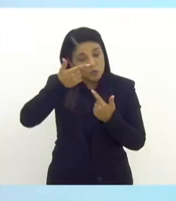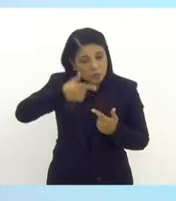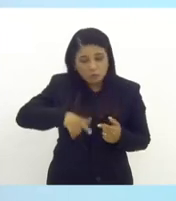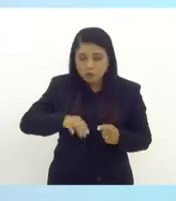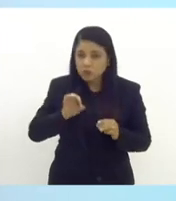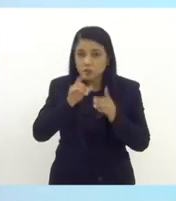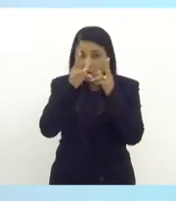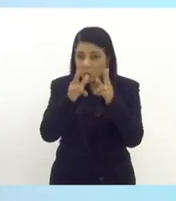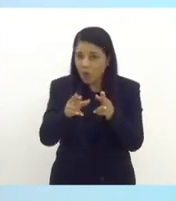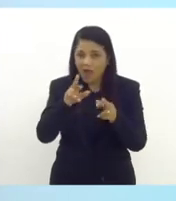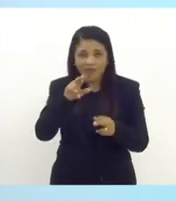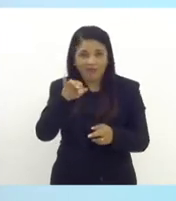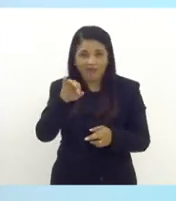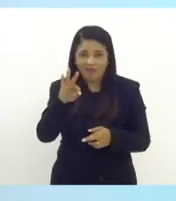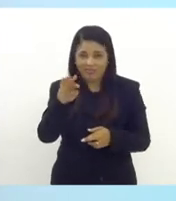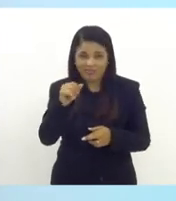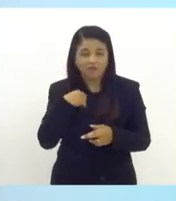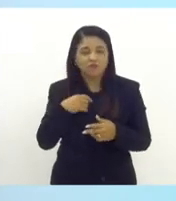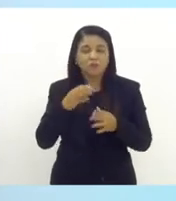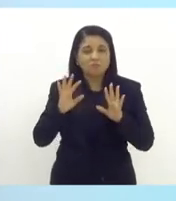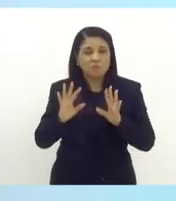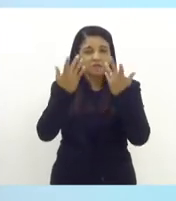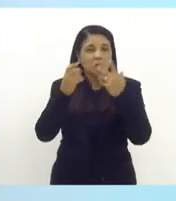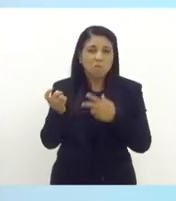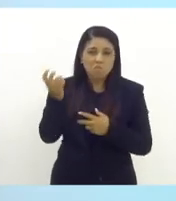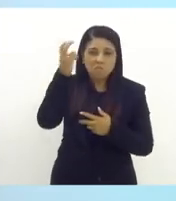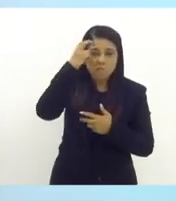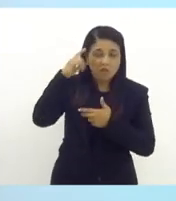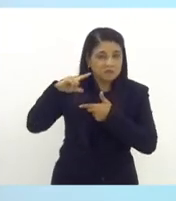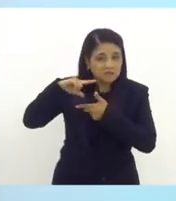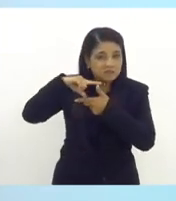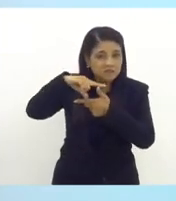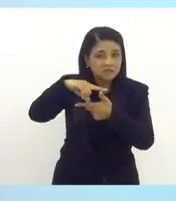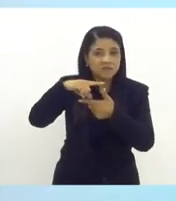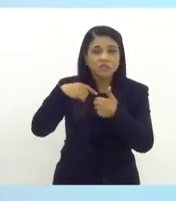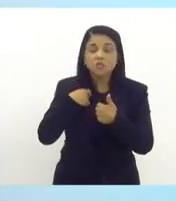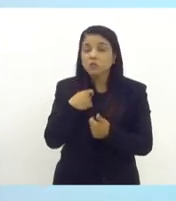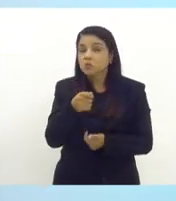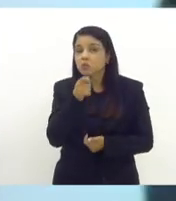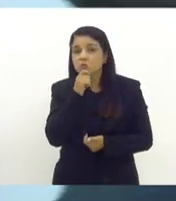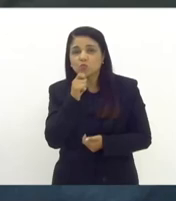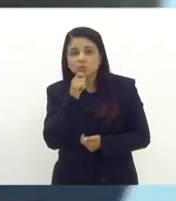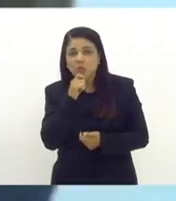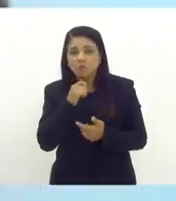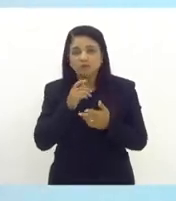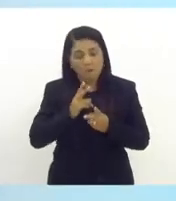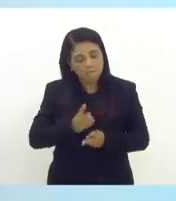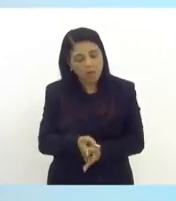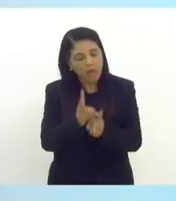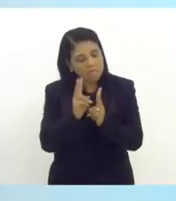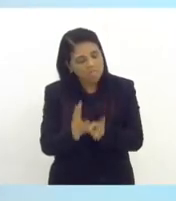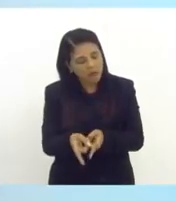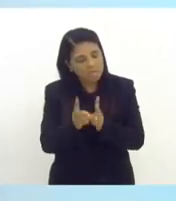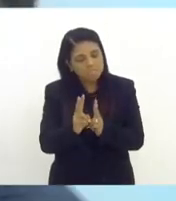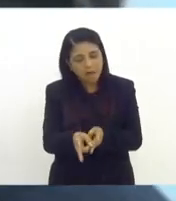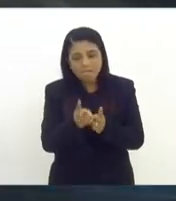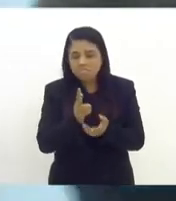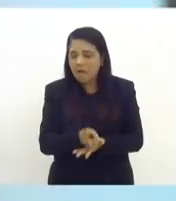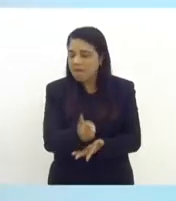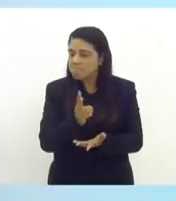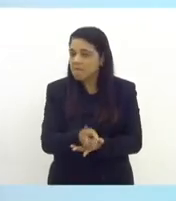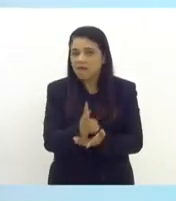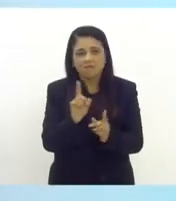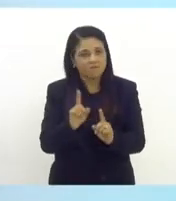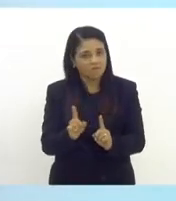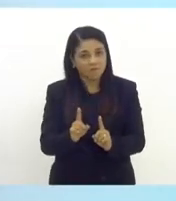que a Rita falou que nós somos uma manifestação popular tradicional e que nós não temos que ficar engessados uma das coisas que o